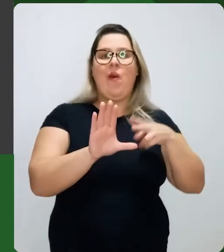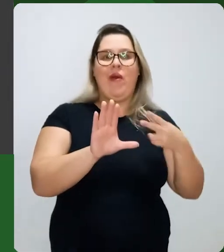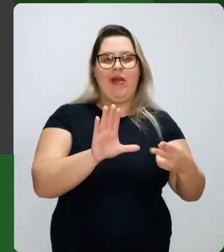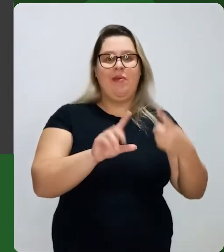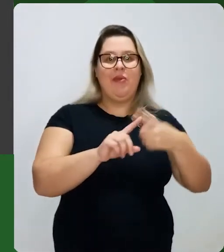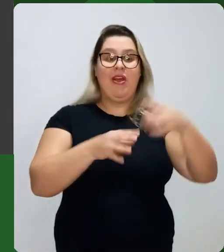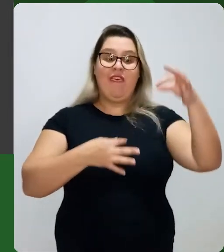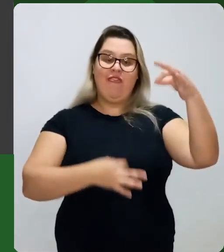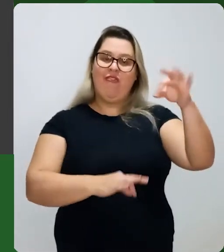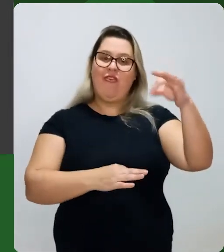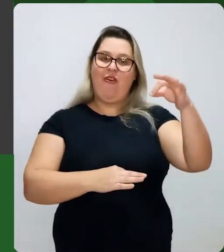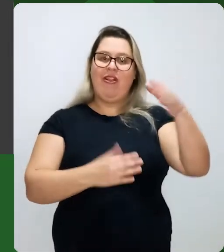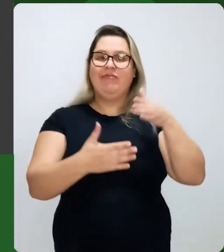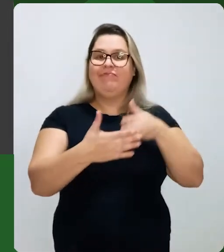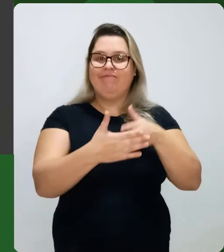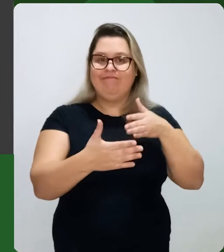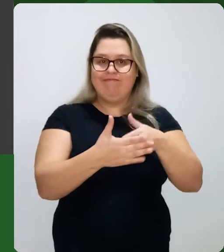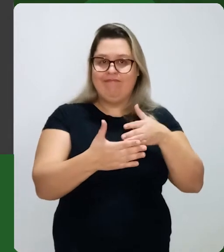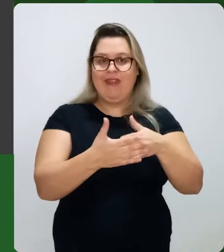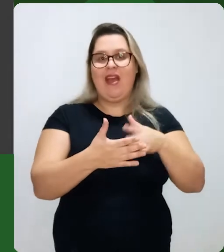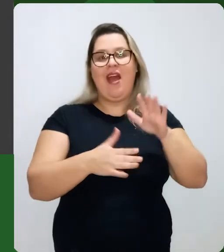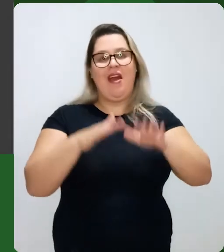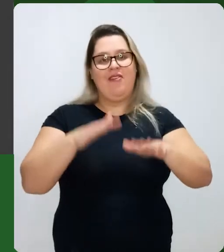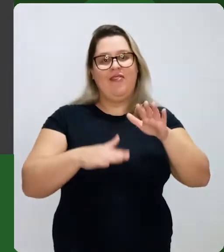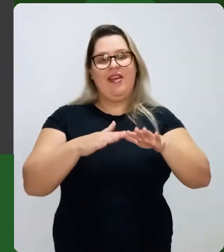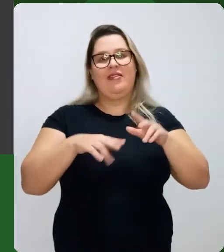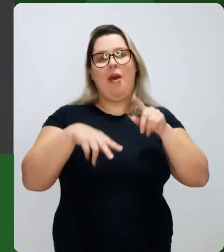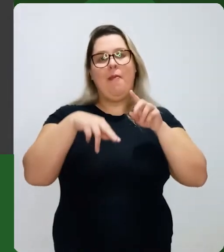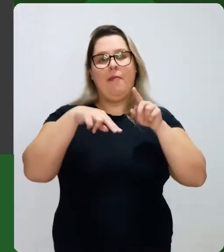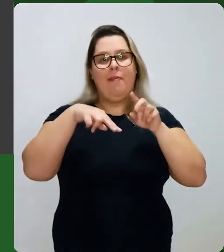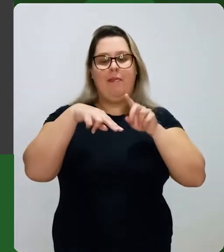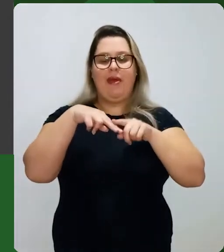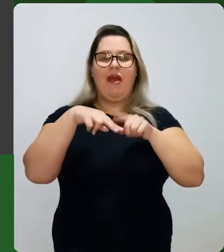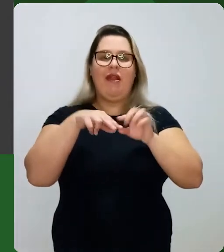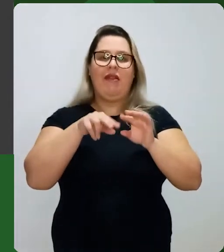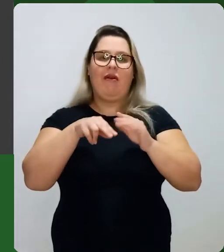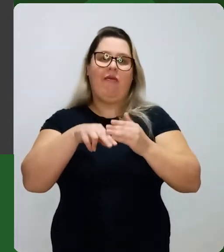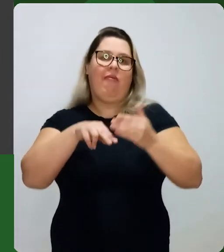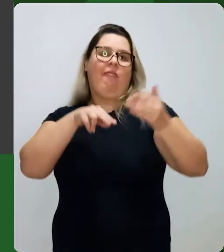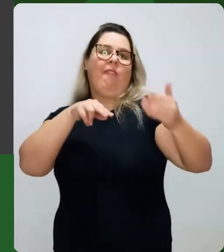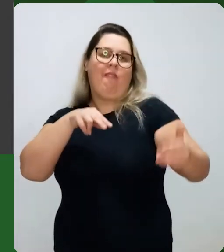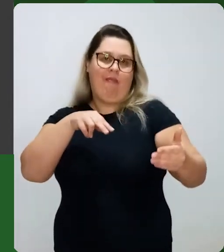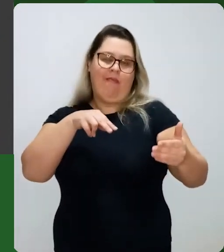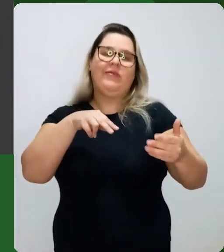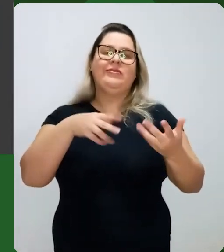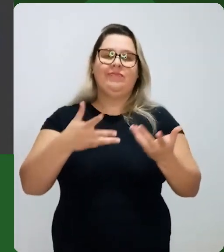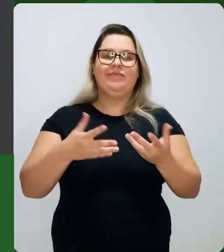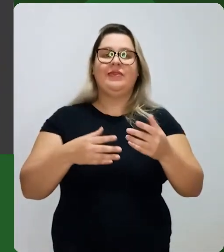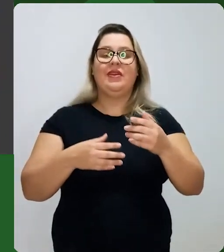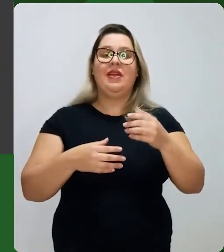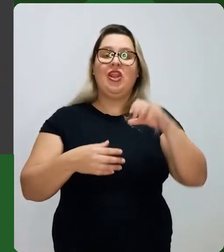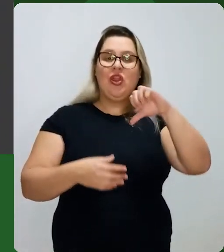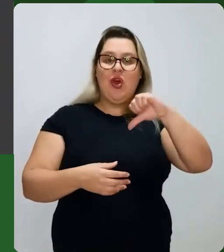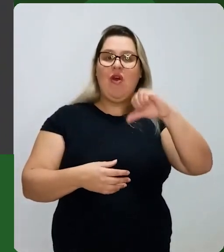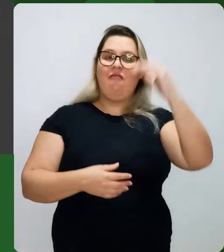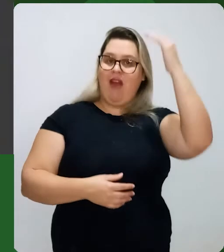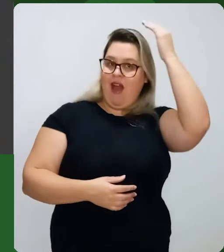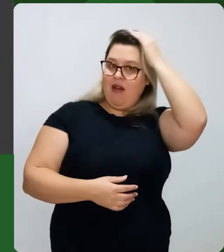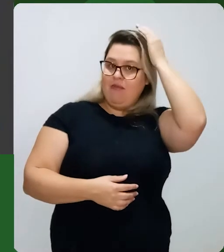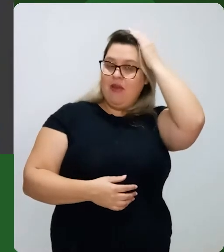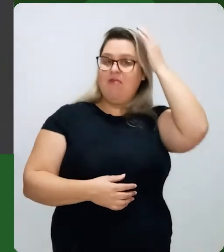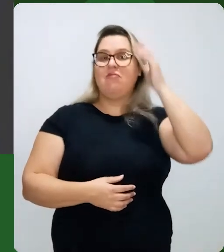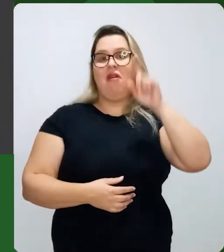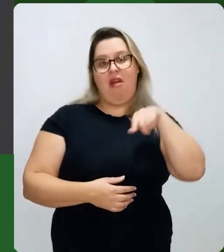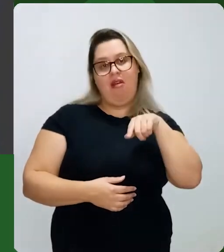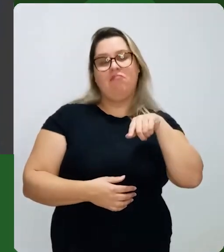se tornando mais alto, com pernas bem mais alongadas. Então, nós vamos fazer com 9 cabeças, que é um croquis um pouco mais